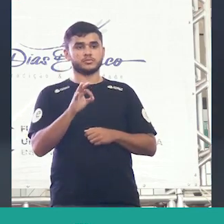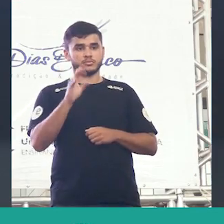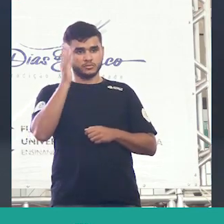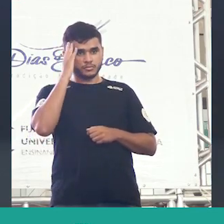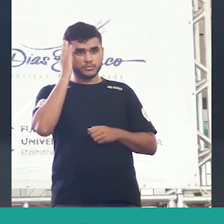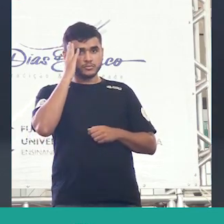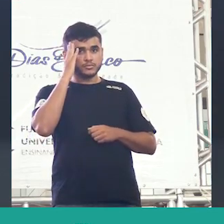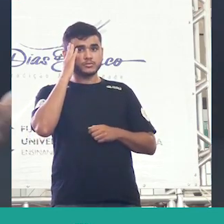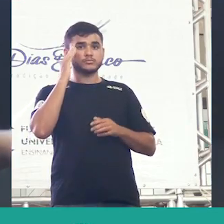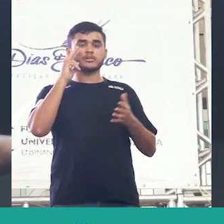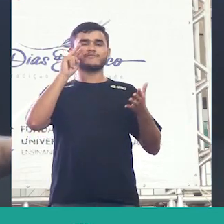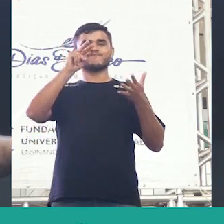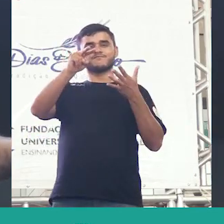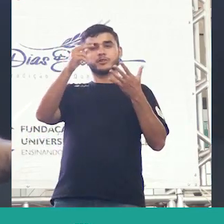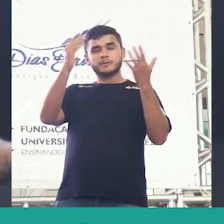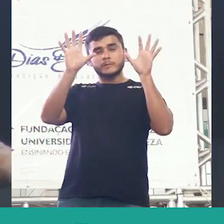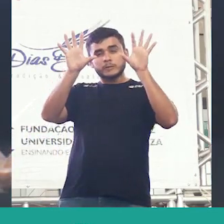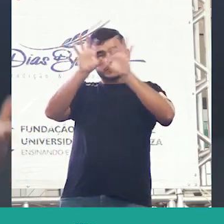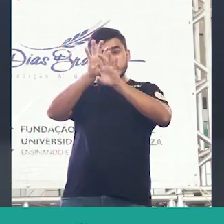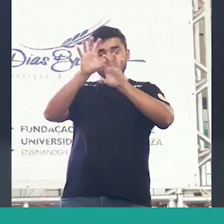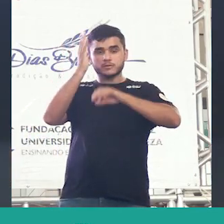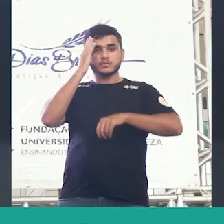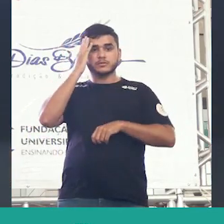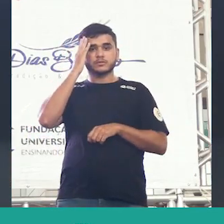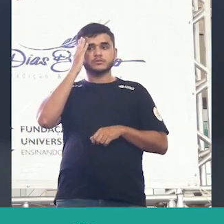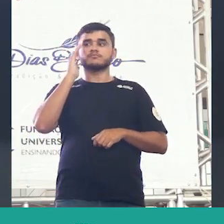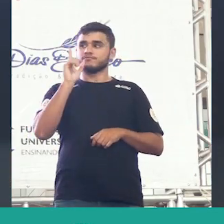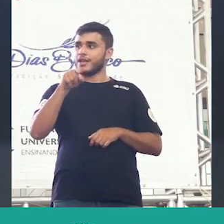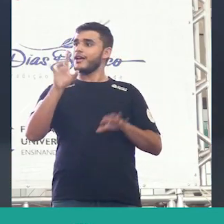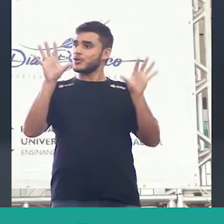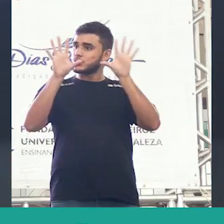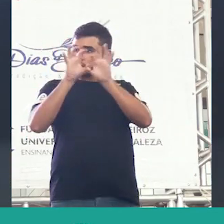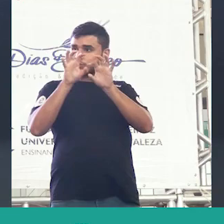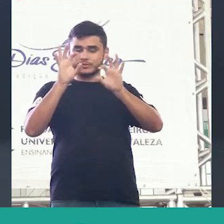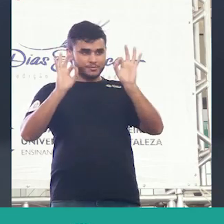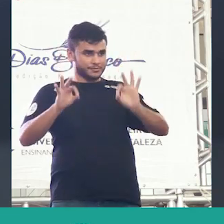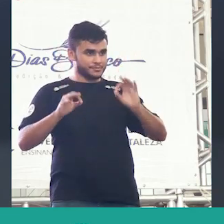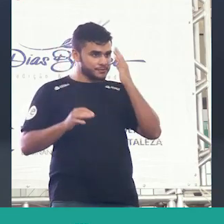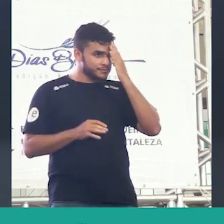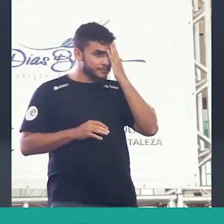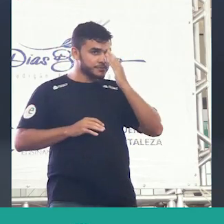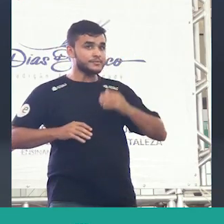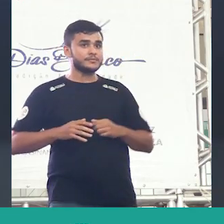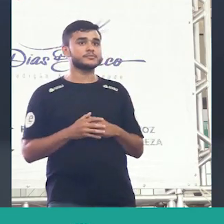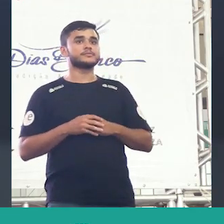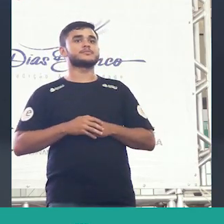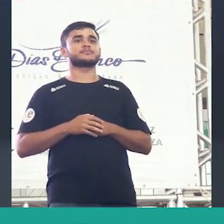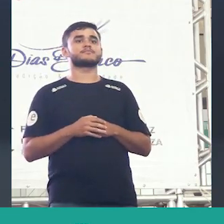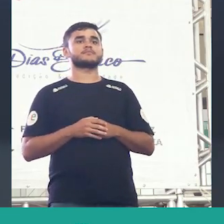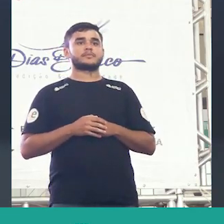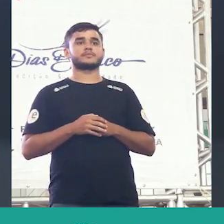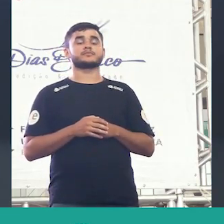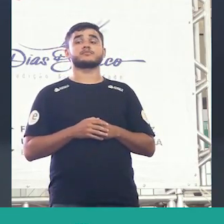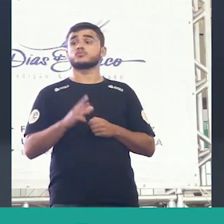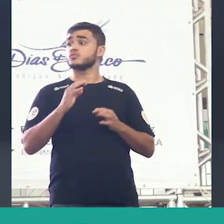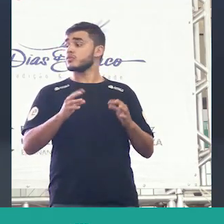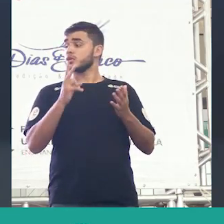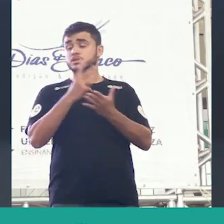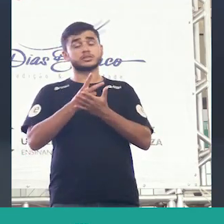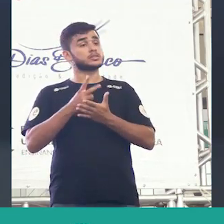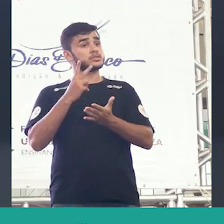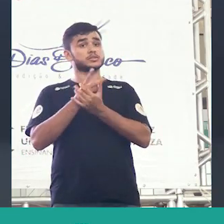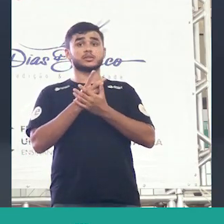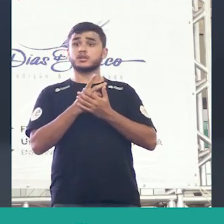Eu tenho 20% de visualização. É claro ou é escuro, pessoal? Escuro. Vocês entenderam ou não?